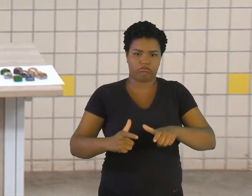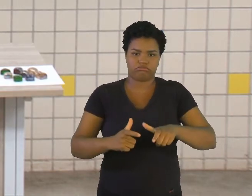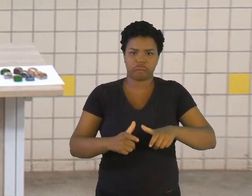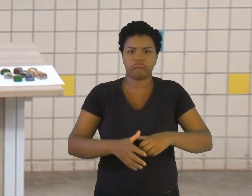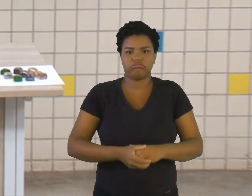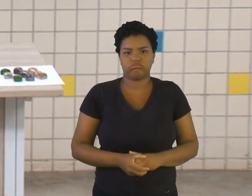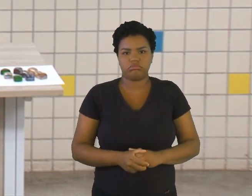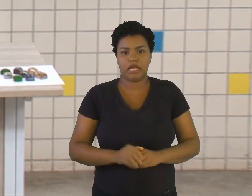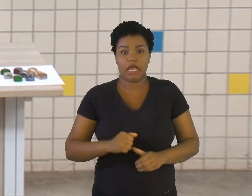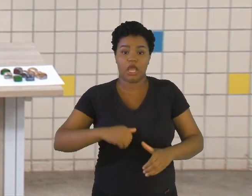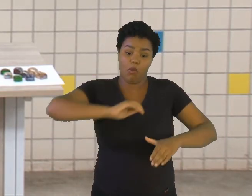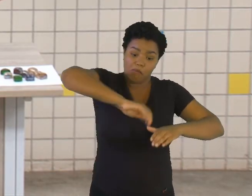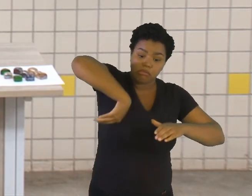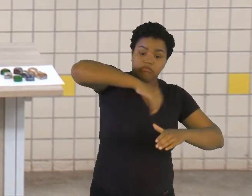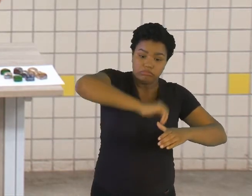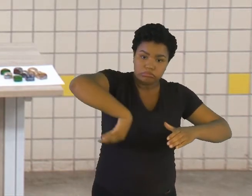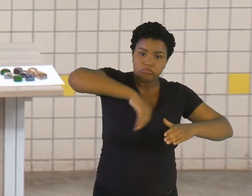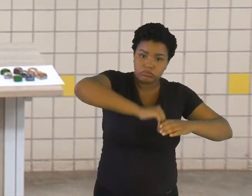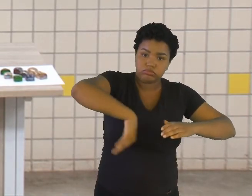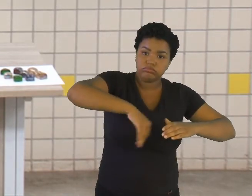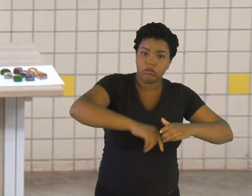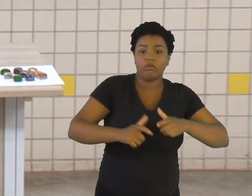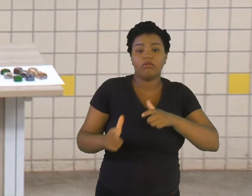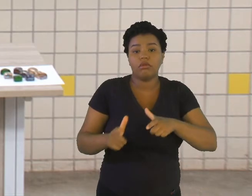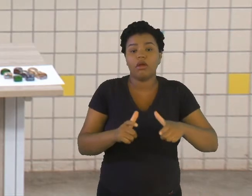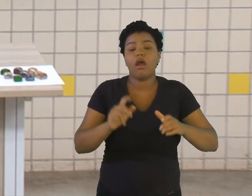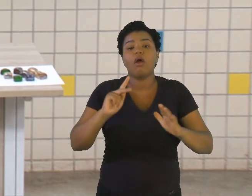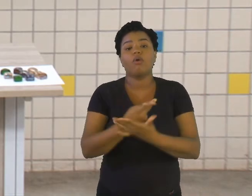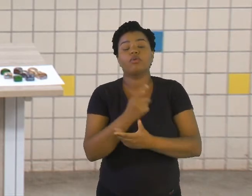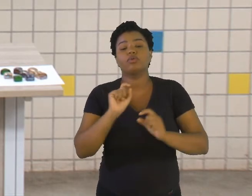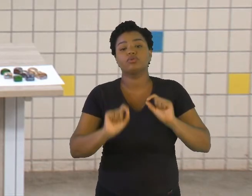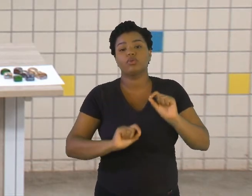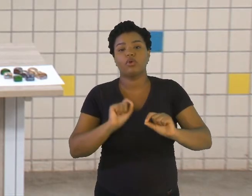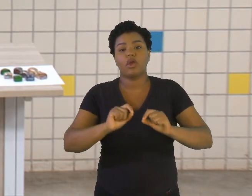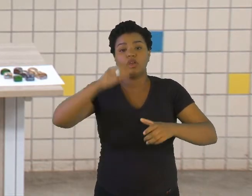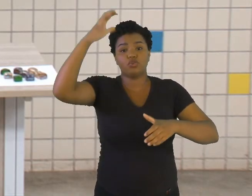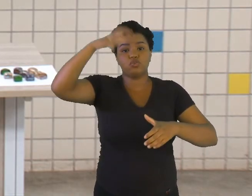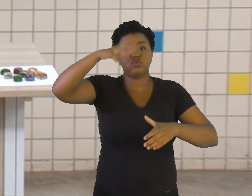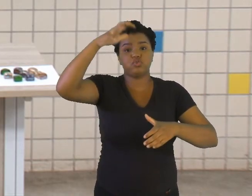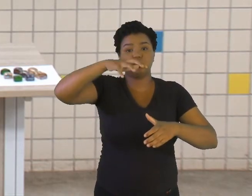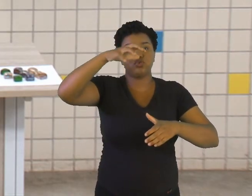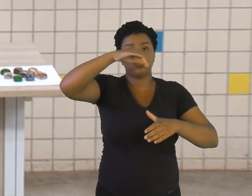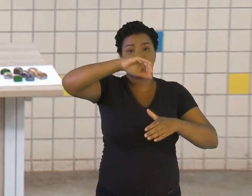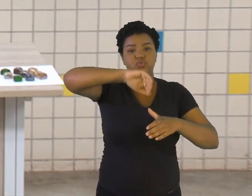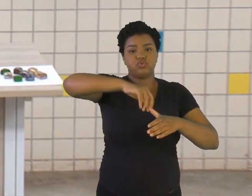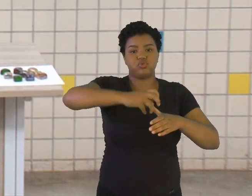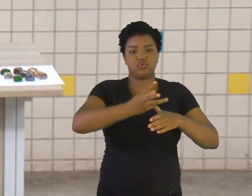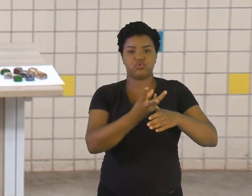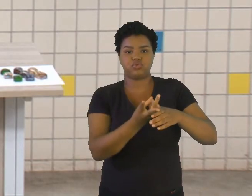lá e cavar algum lugar lá, e o que vai acontecer? Vem uma chuva e vai